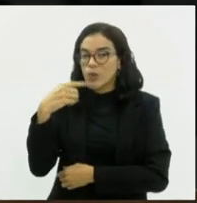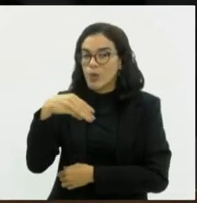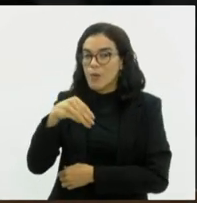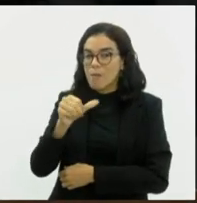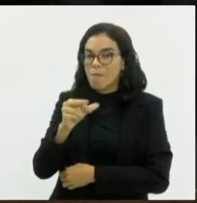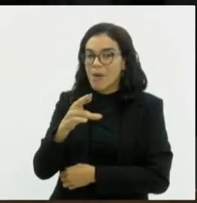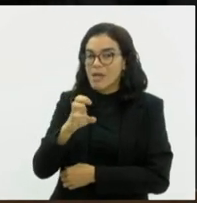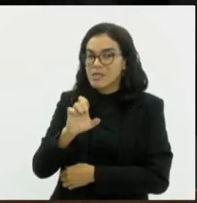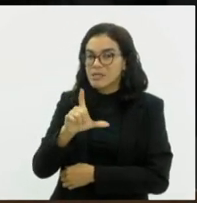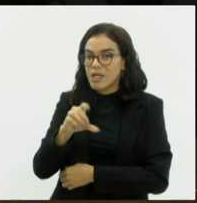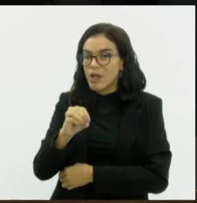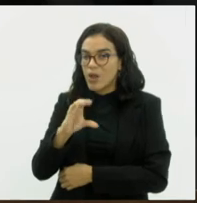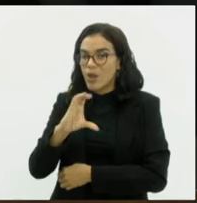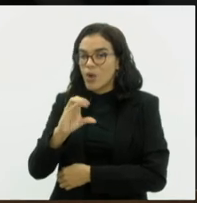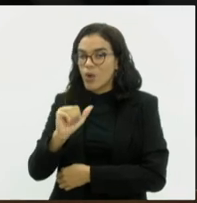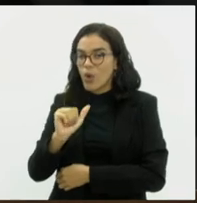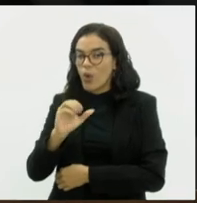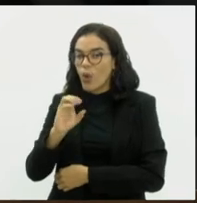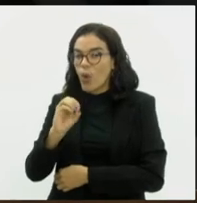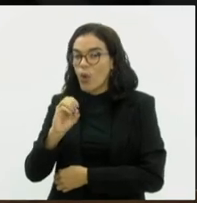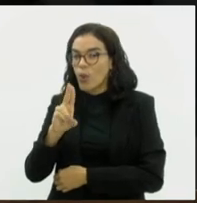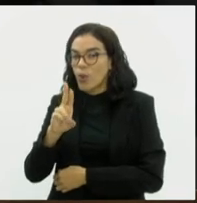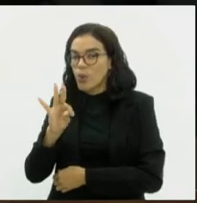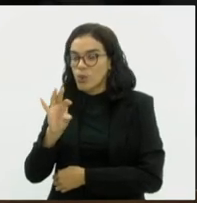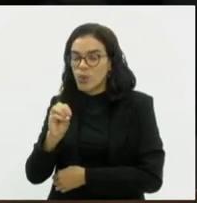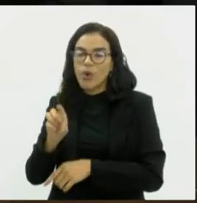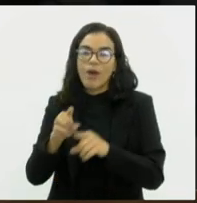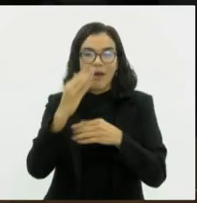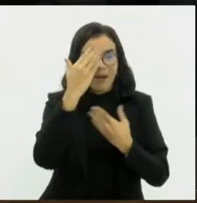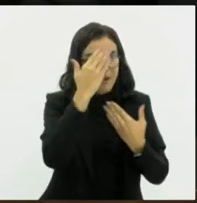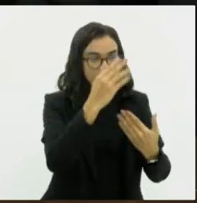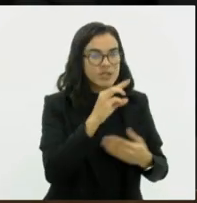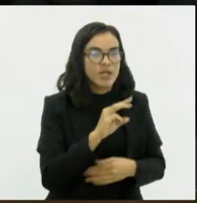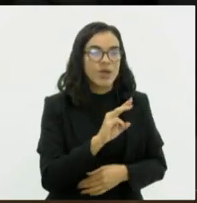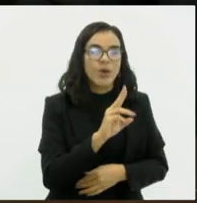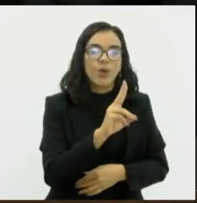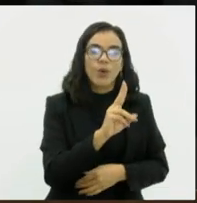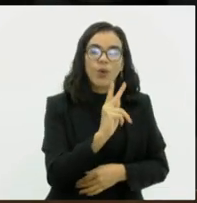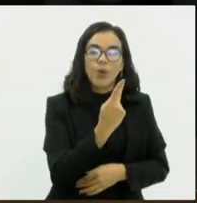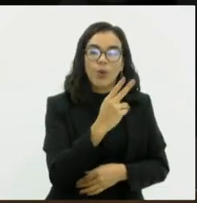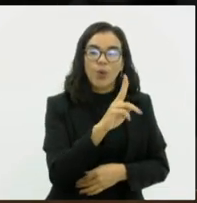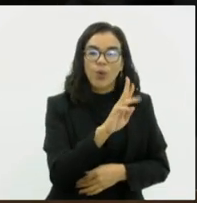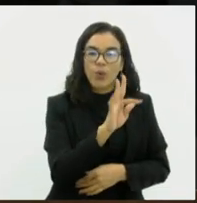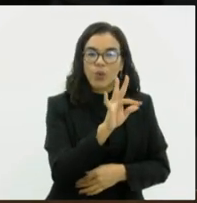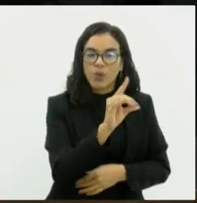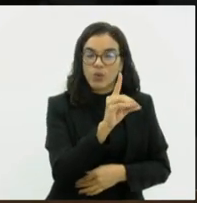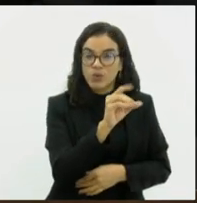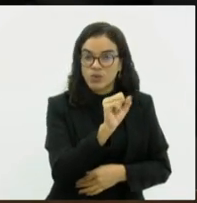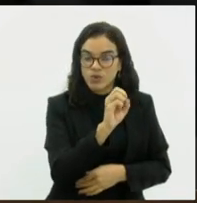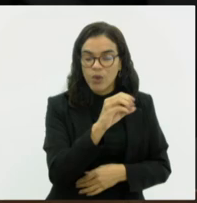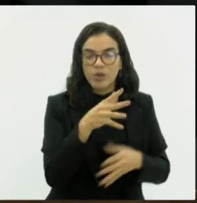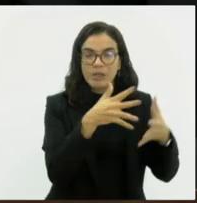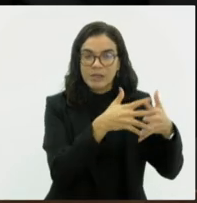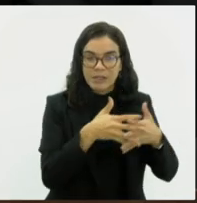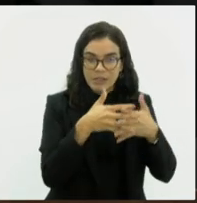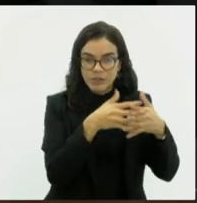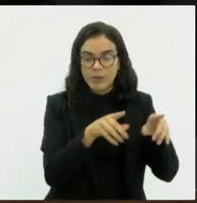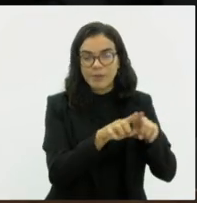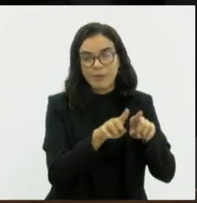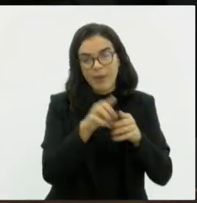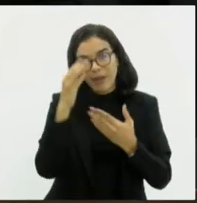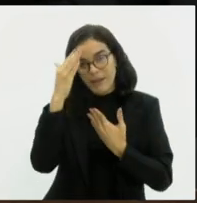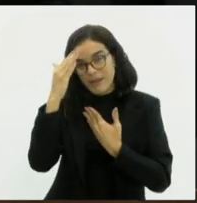Couto aqui, quero agradecer o Hudson aqui também, que está aqui presente, de Teresópolis. Quero agradecer ao Marco